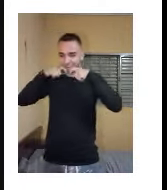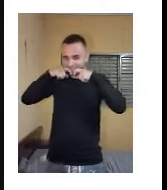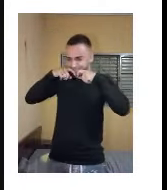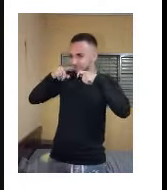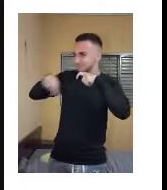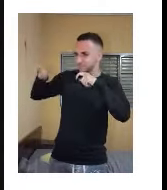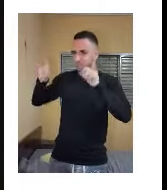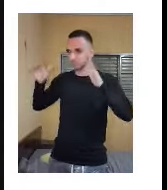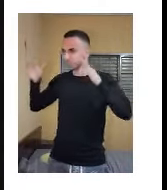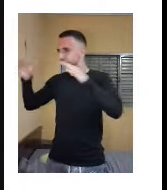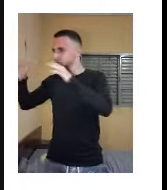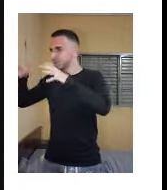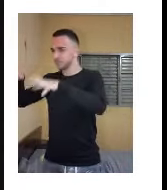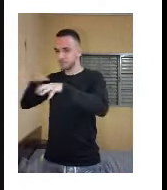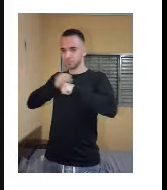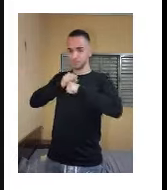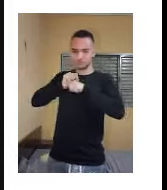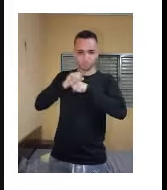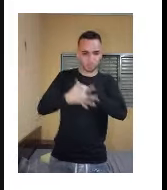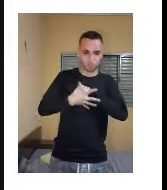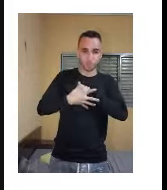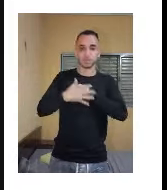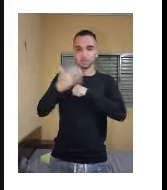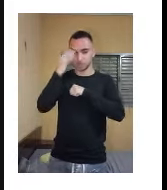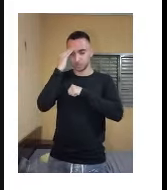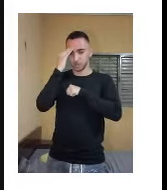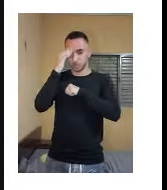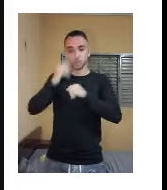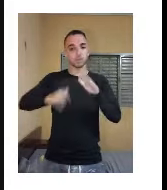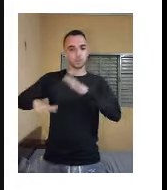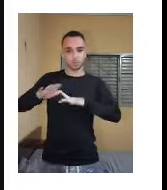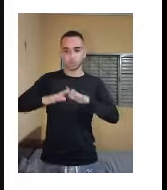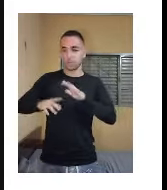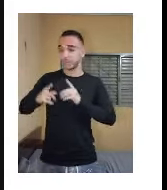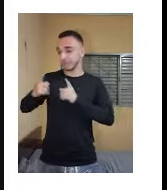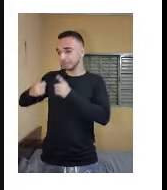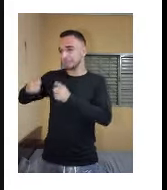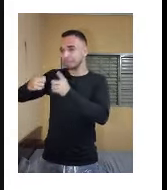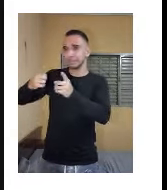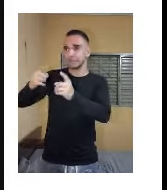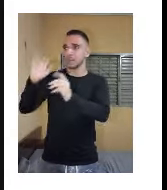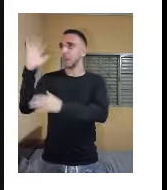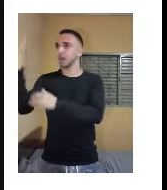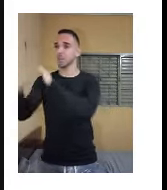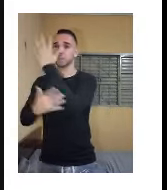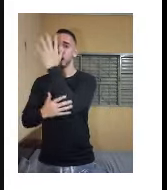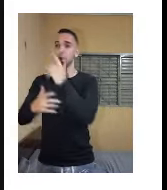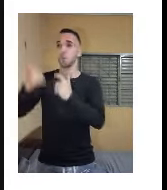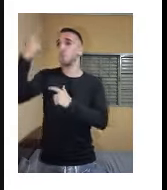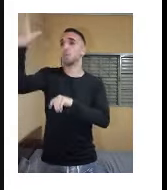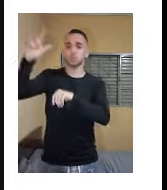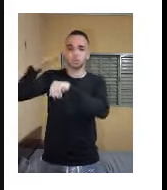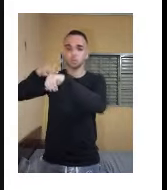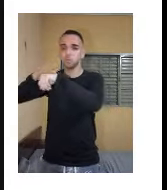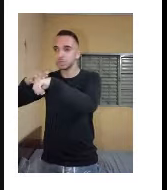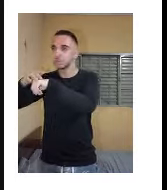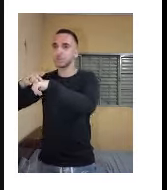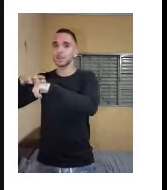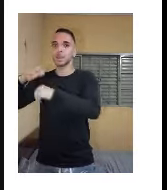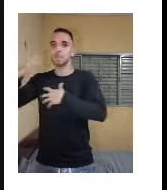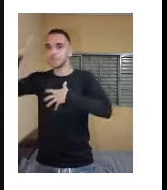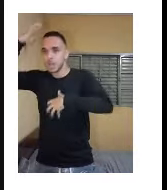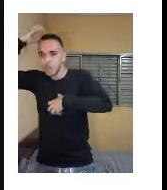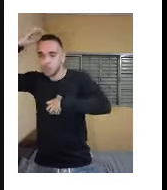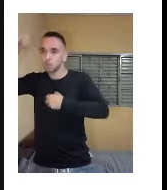realidade da Mata Atlântica, né? É que o desmatamento nos coloca potencialmente em contato também